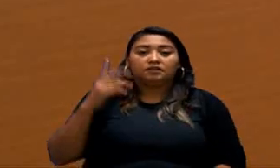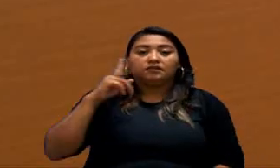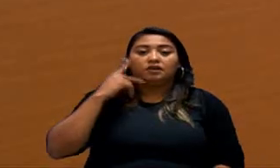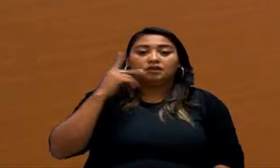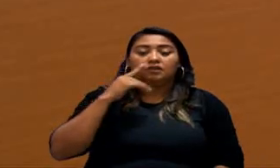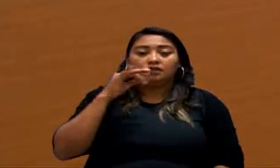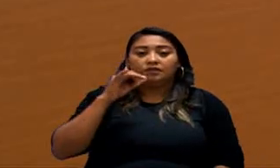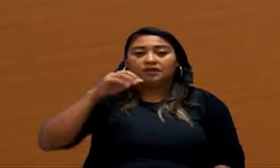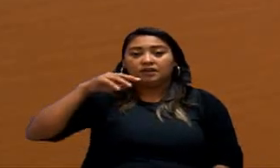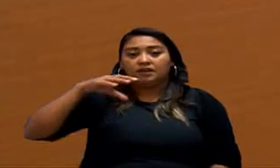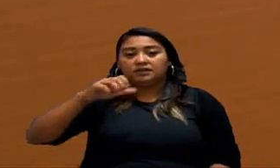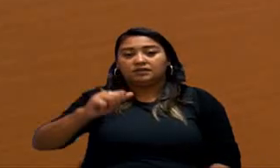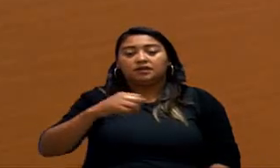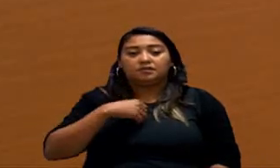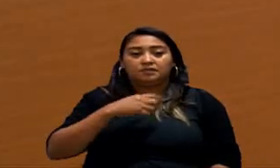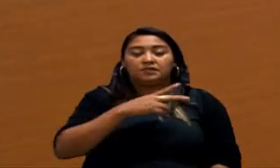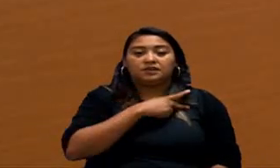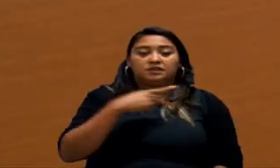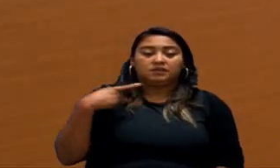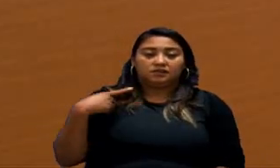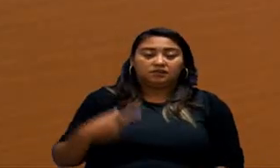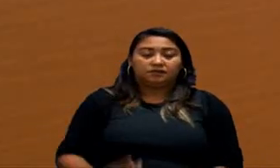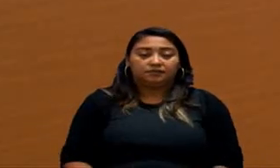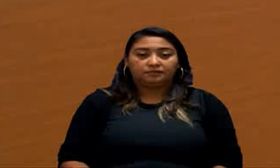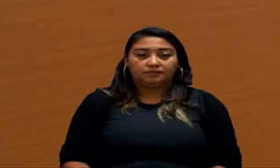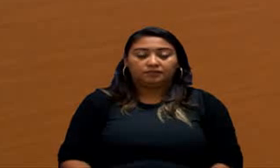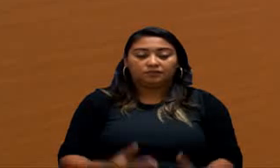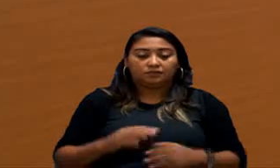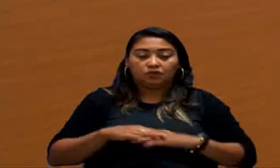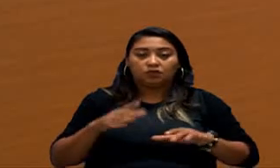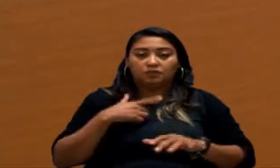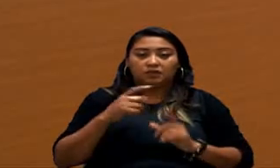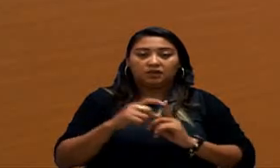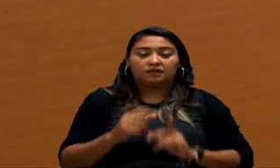França, presidente. O vereador França, ele queria dar só uma palavrinha.